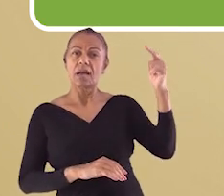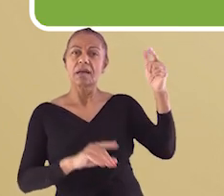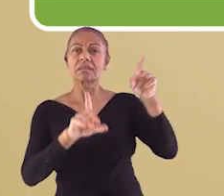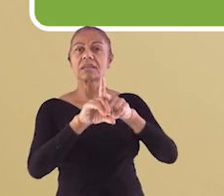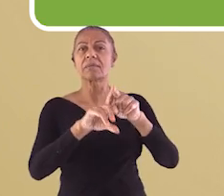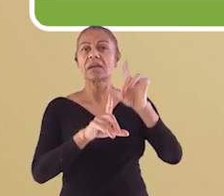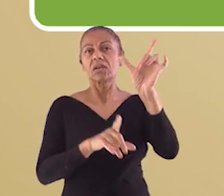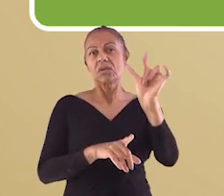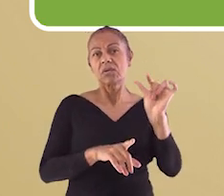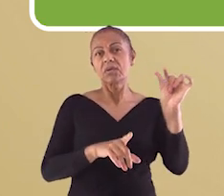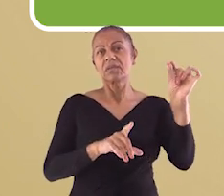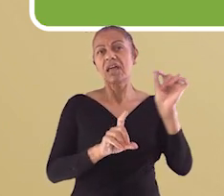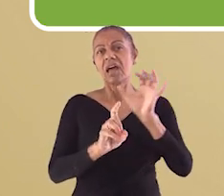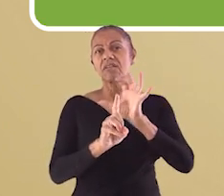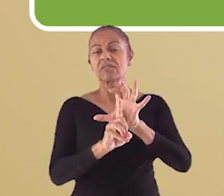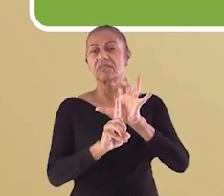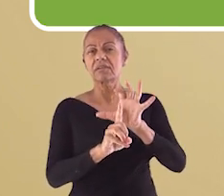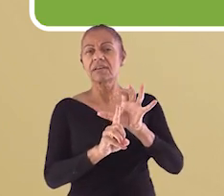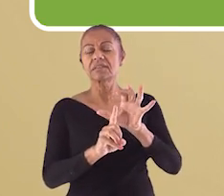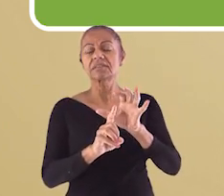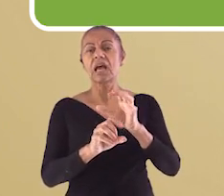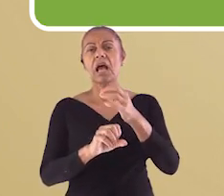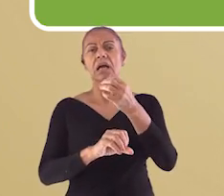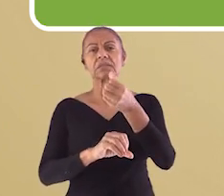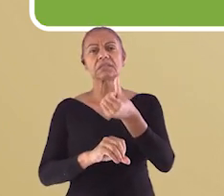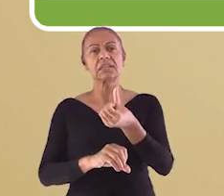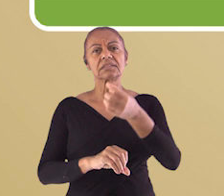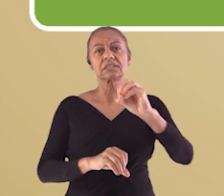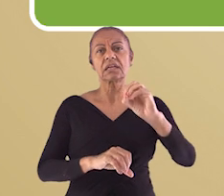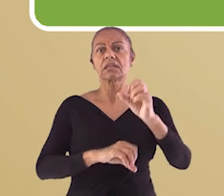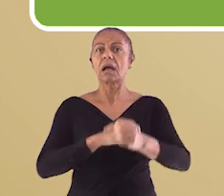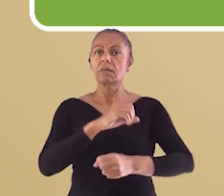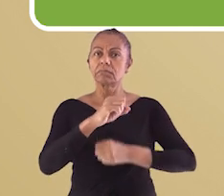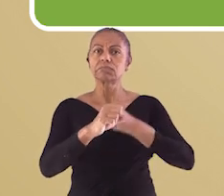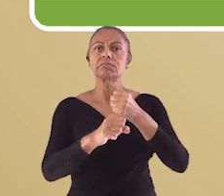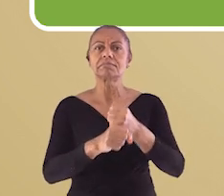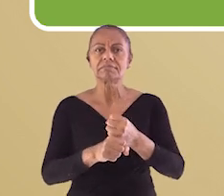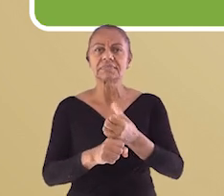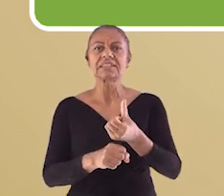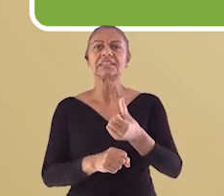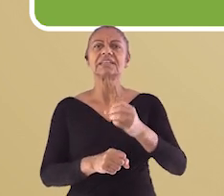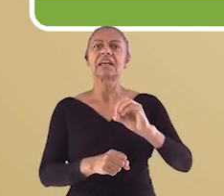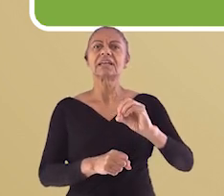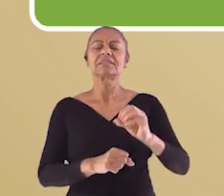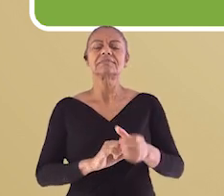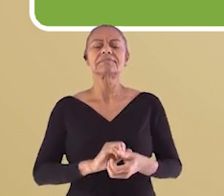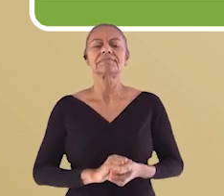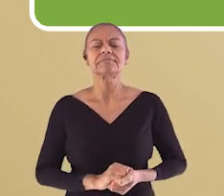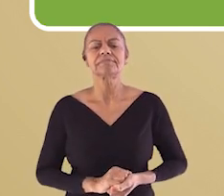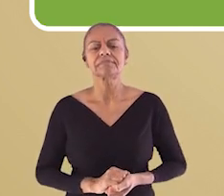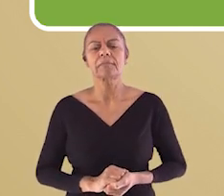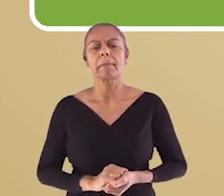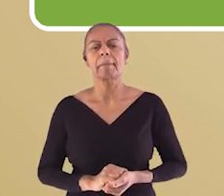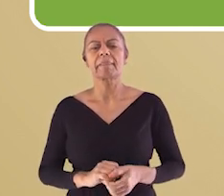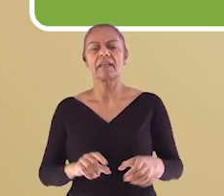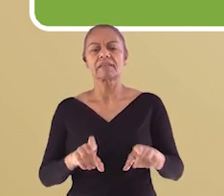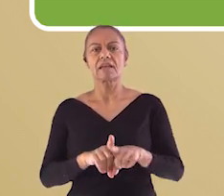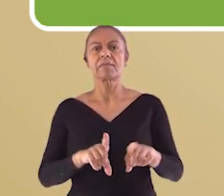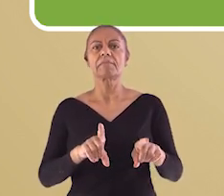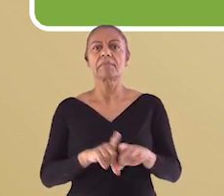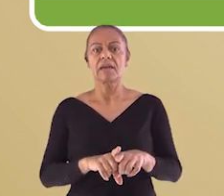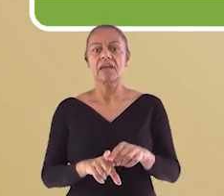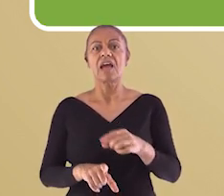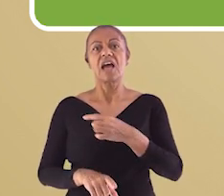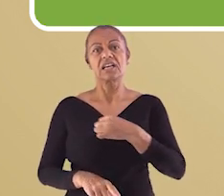chineses a cada 60 anos. A China utiliza o calendário gregoriano para as datas civis